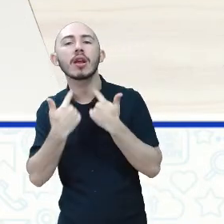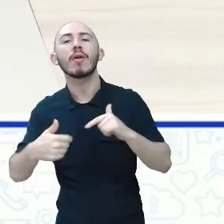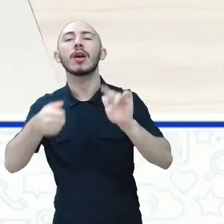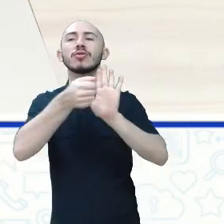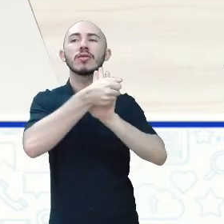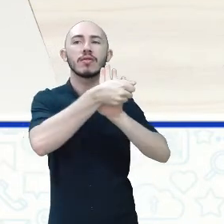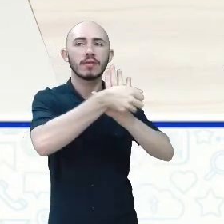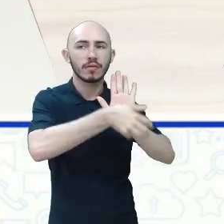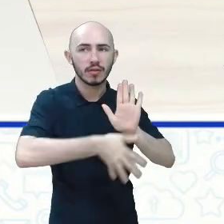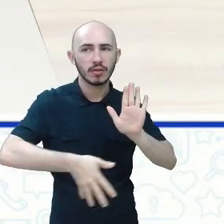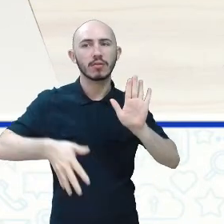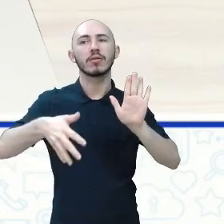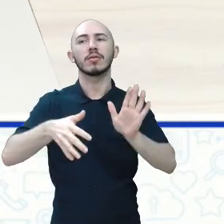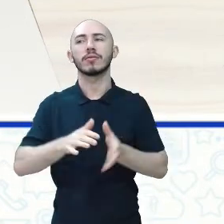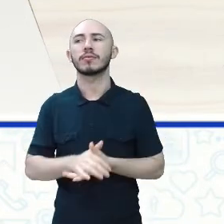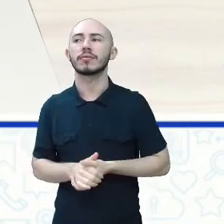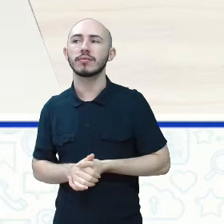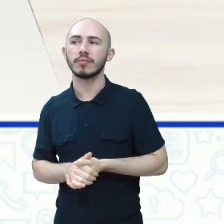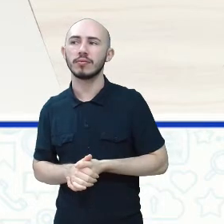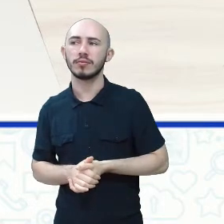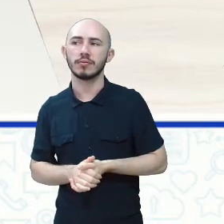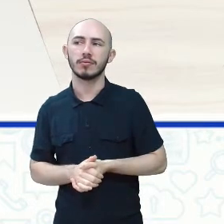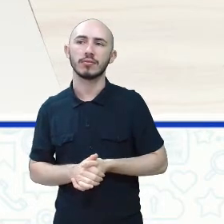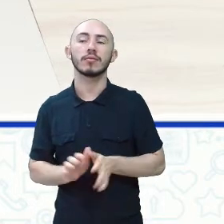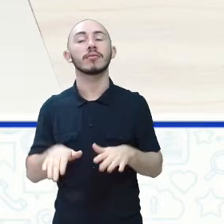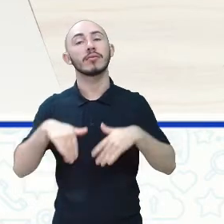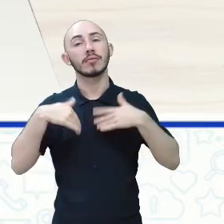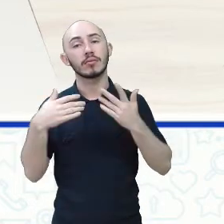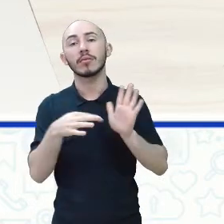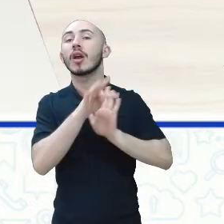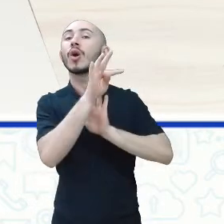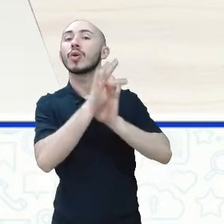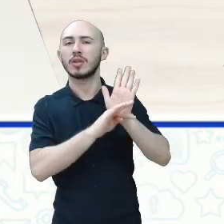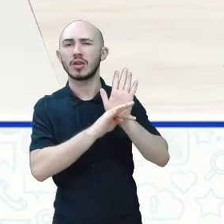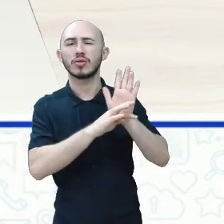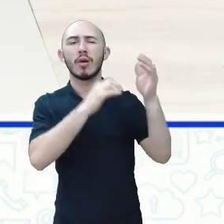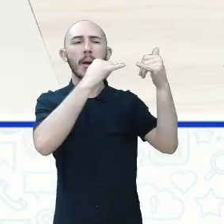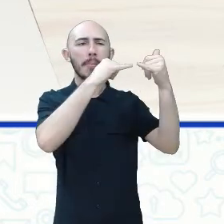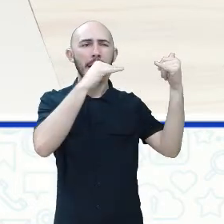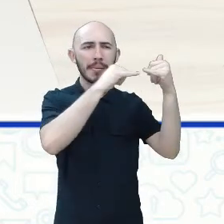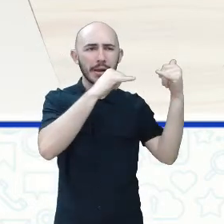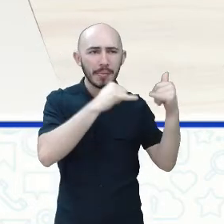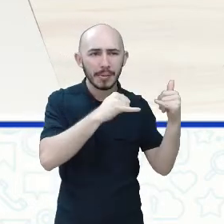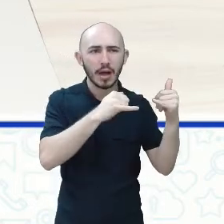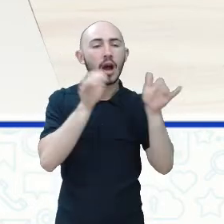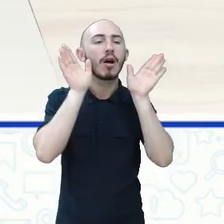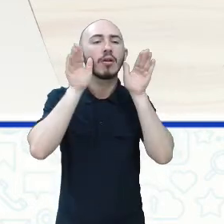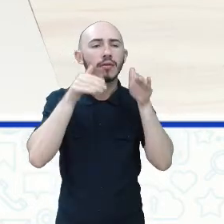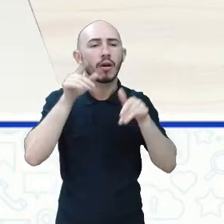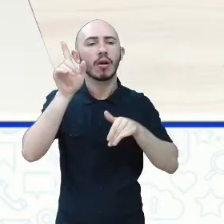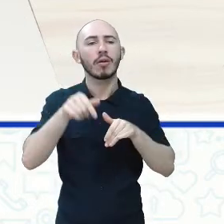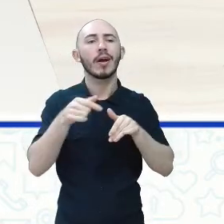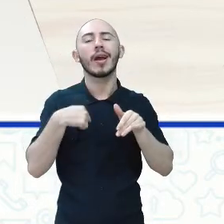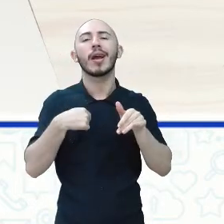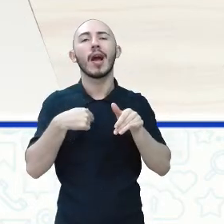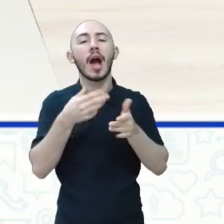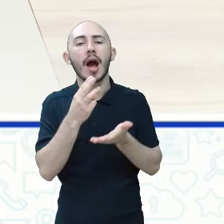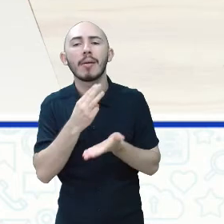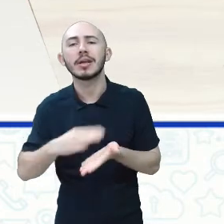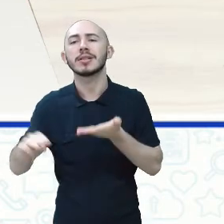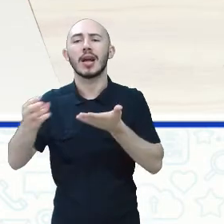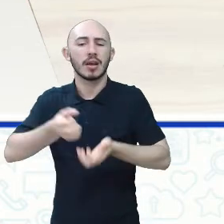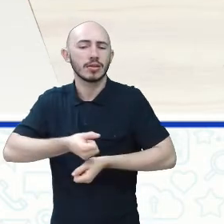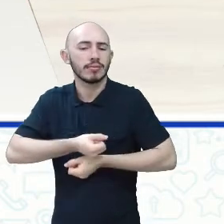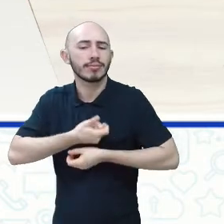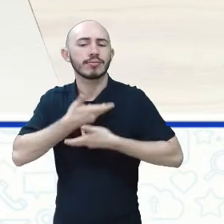ler novamente com vocês. O texto em verso focaliza a mensagem, por isso